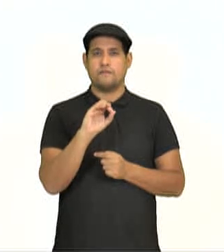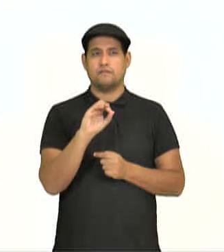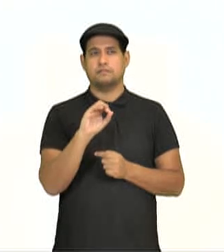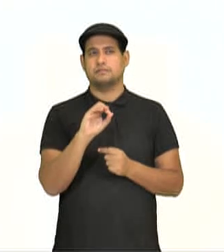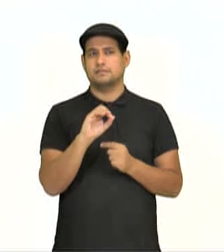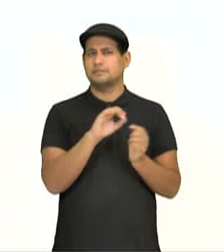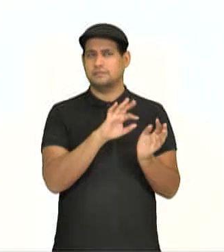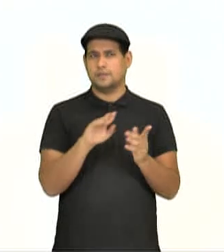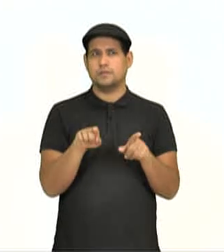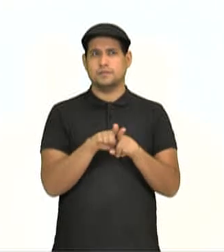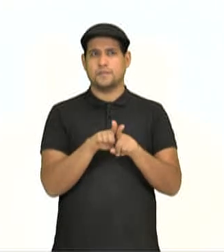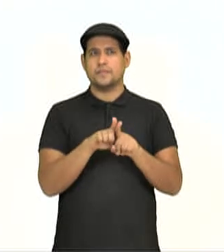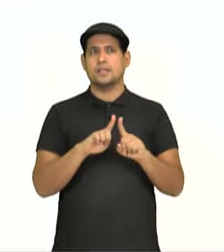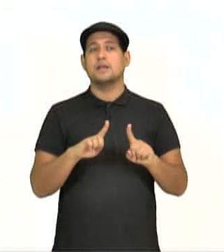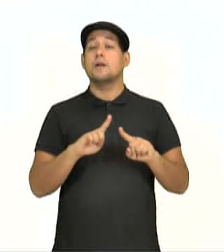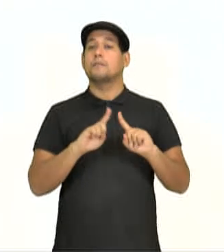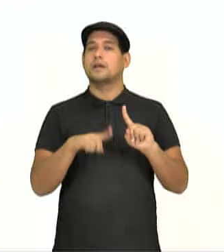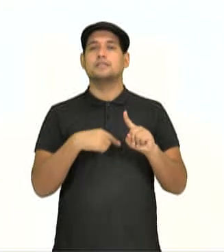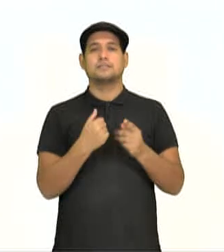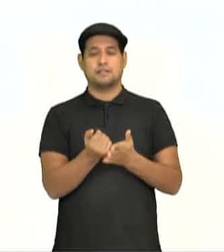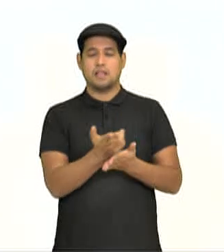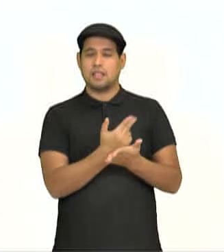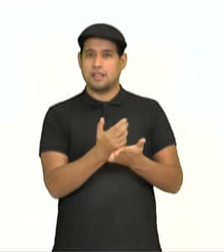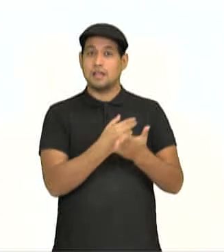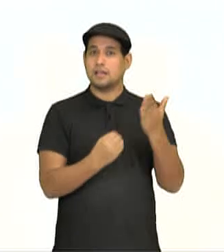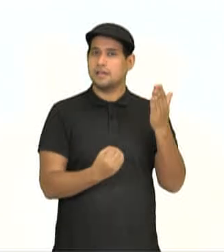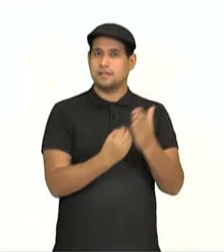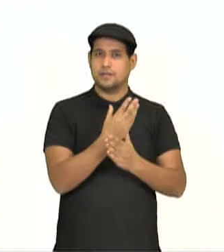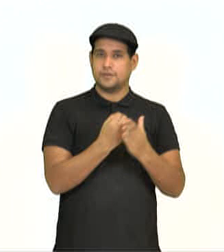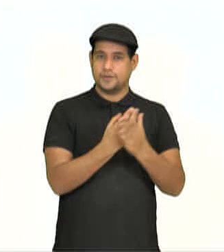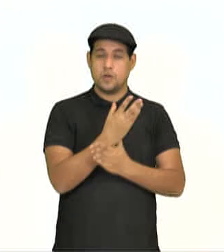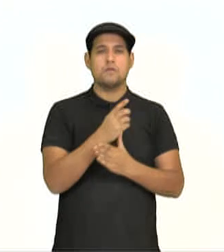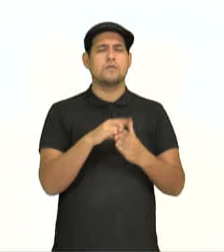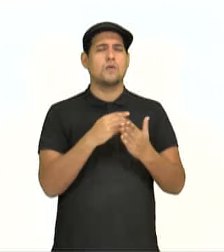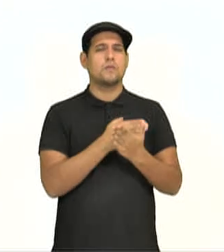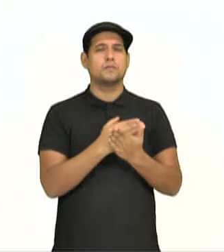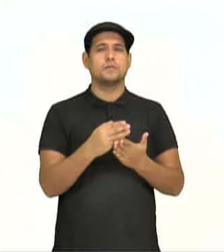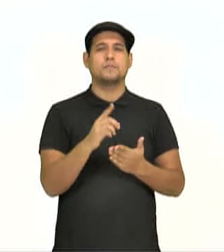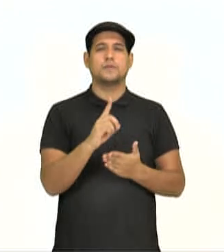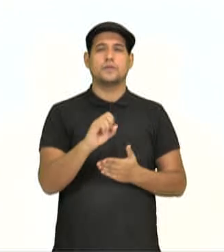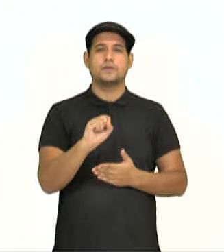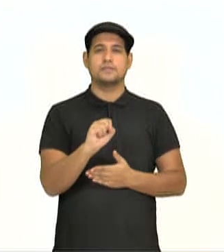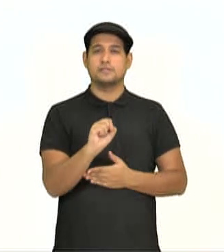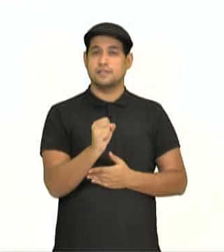irmãos Lumière. Então, eles desenvolveram lá por volta de